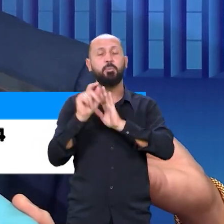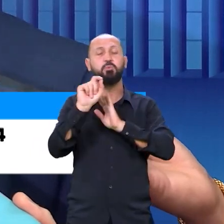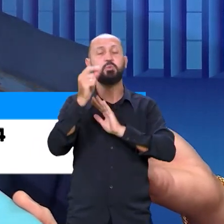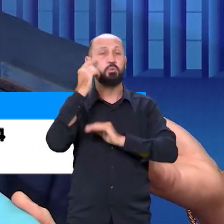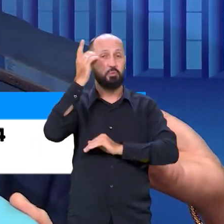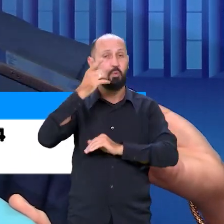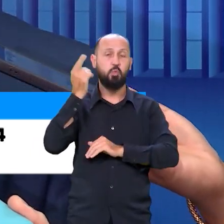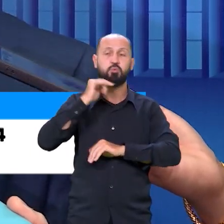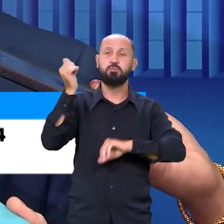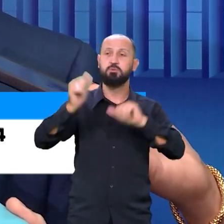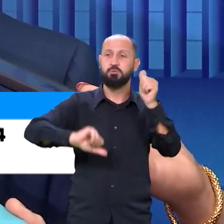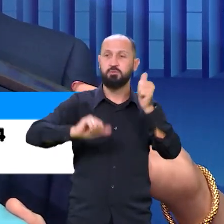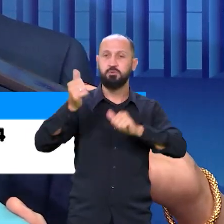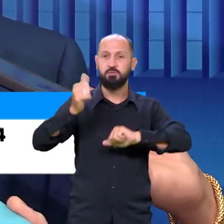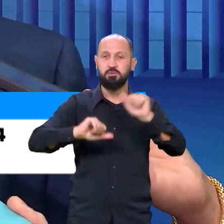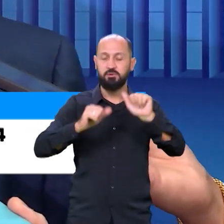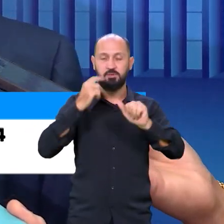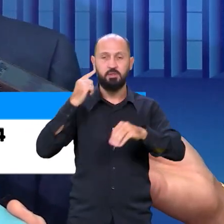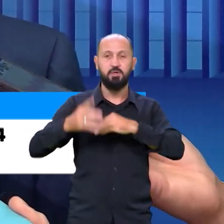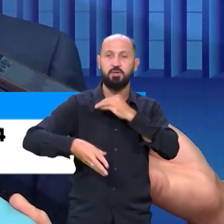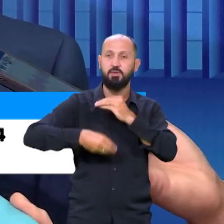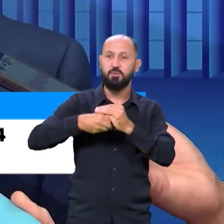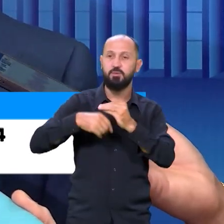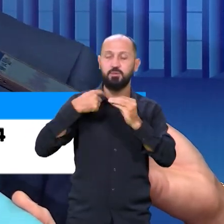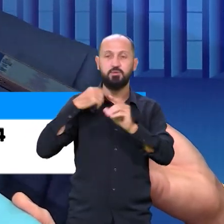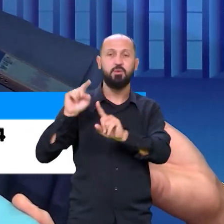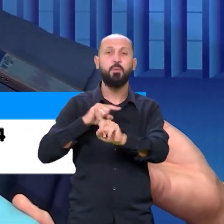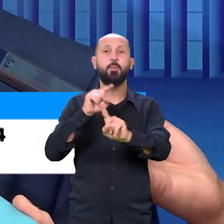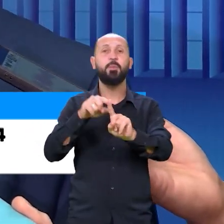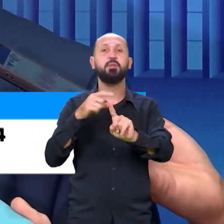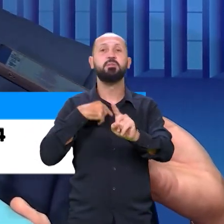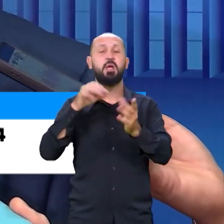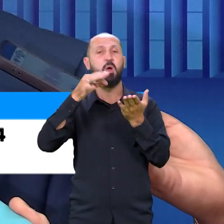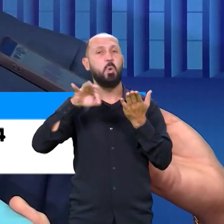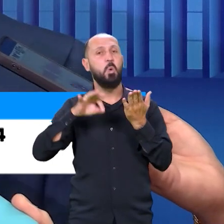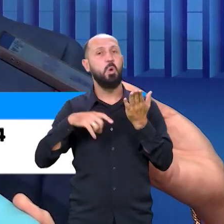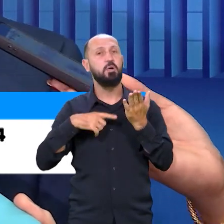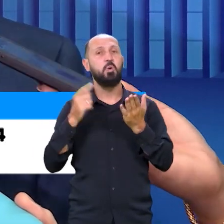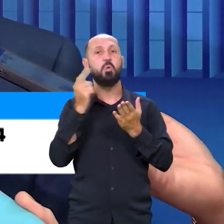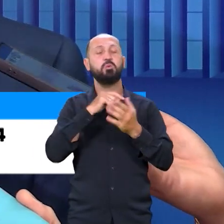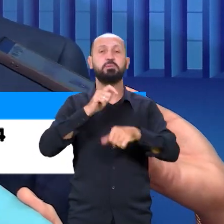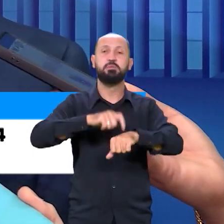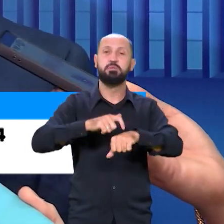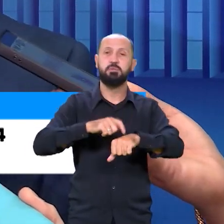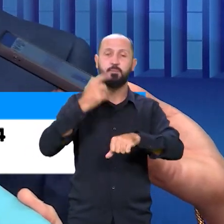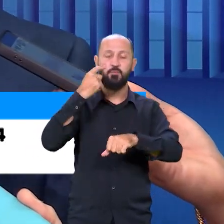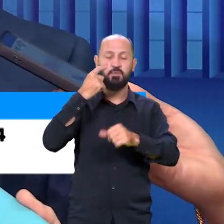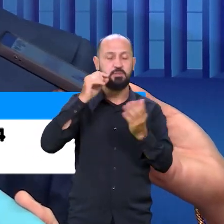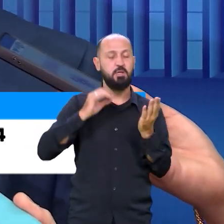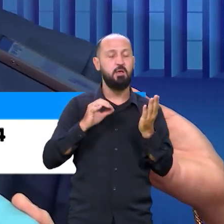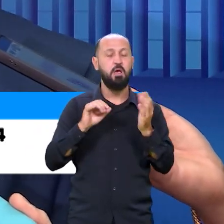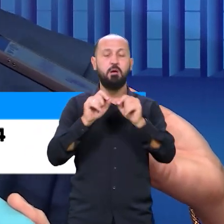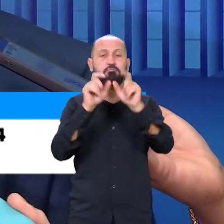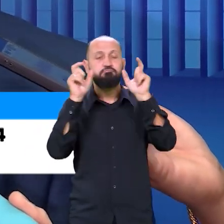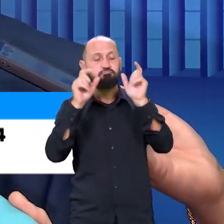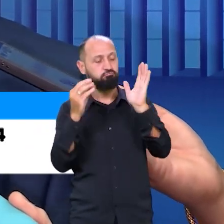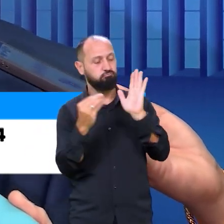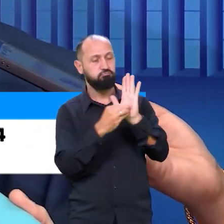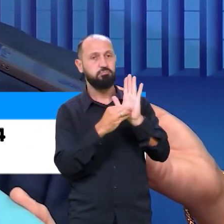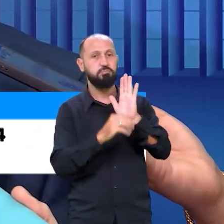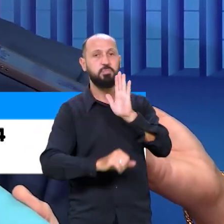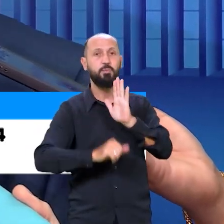é o momento que os deputados podem analisar para fazer suas emendas de meta, fazer suas correções e dá tempo de fazer